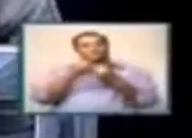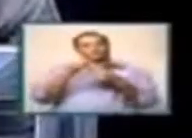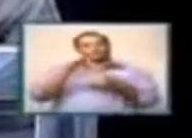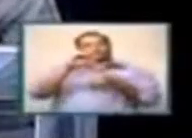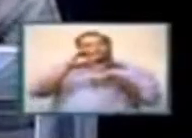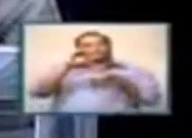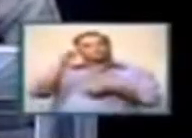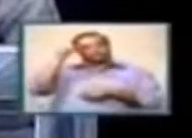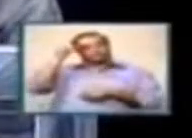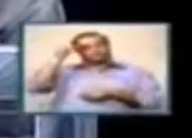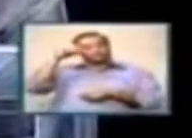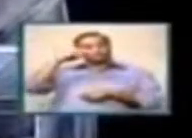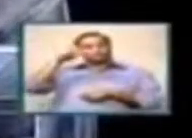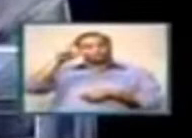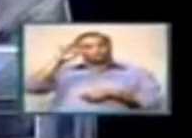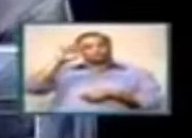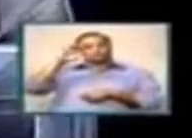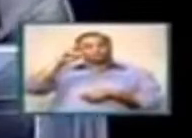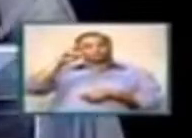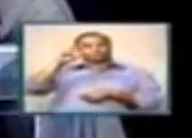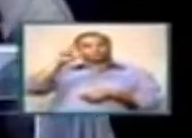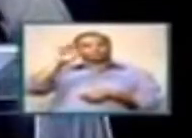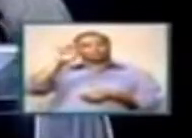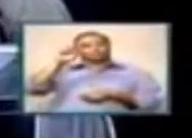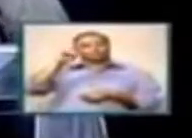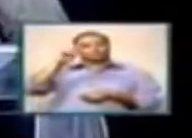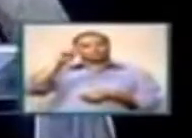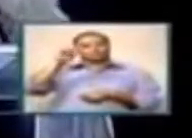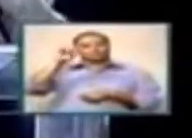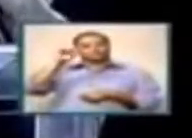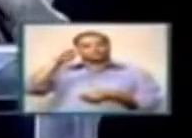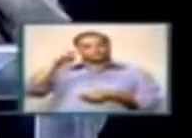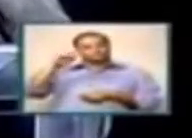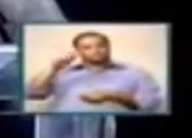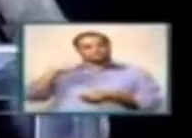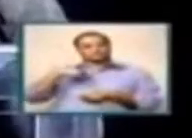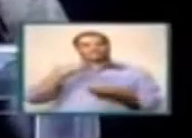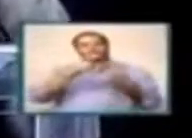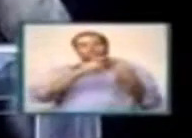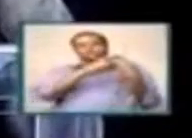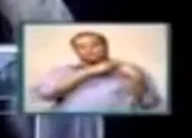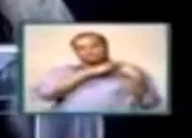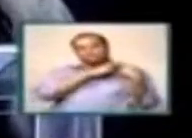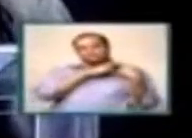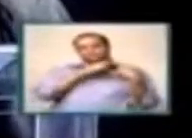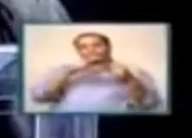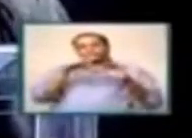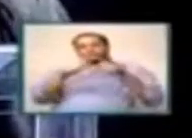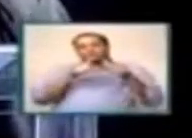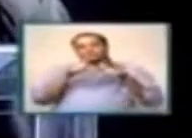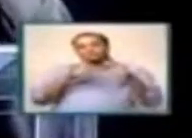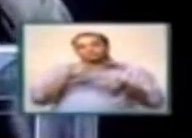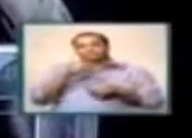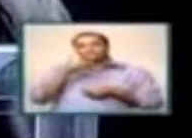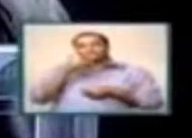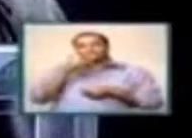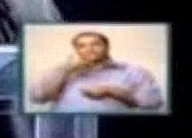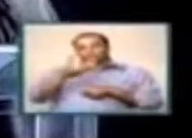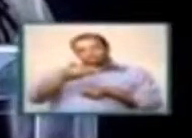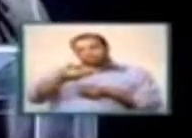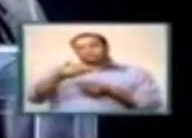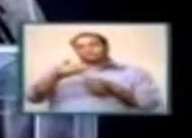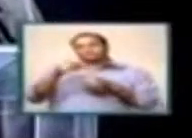Multiculturalismo e Racismo, o papel da ação afirmativa nos Estados Democráticos